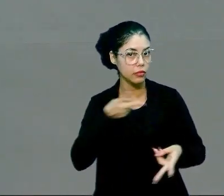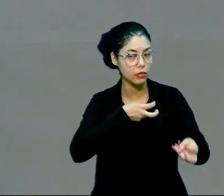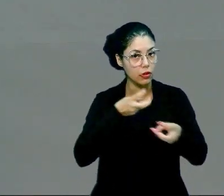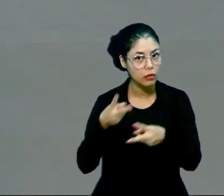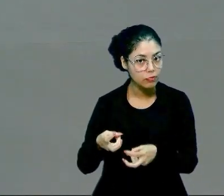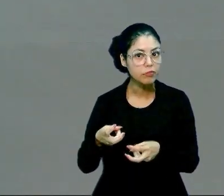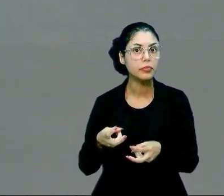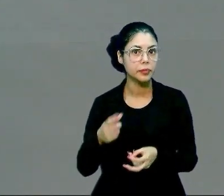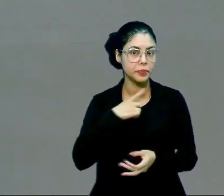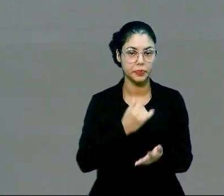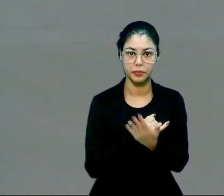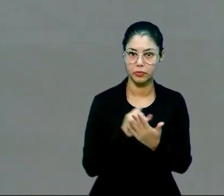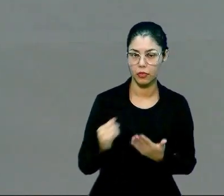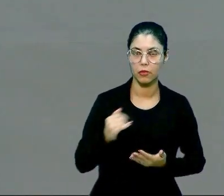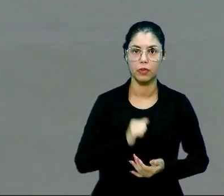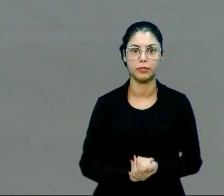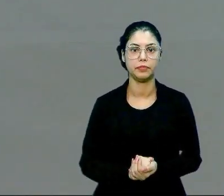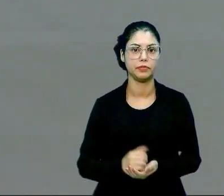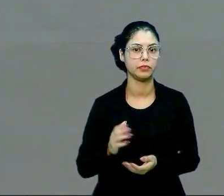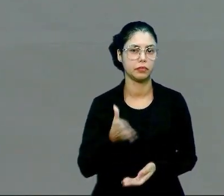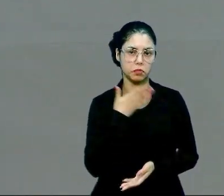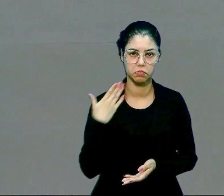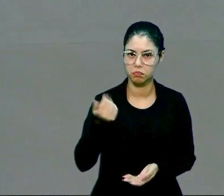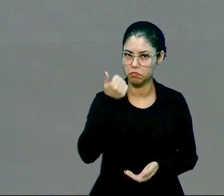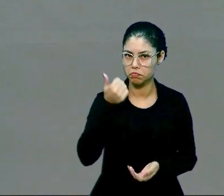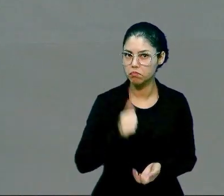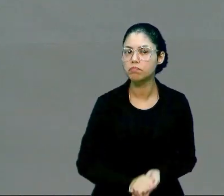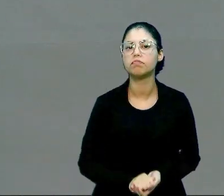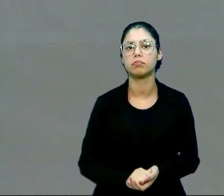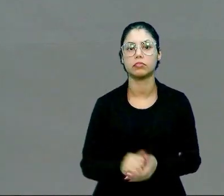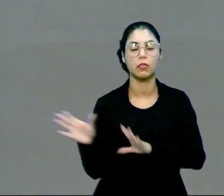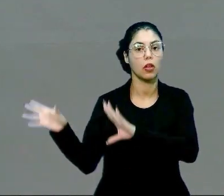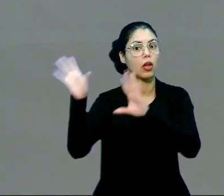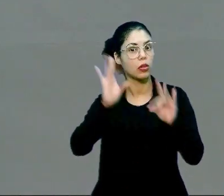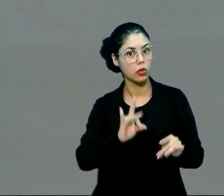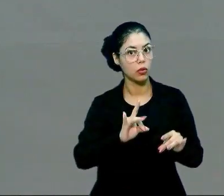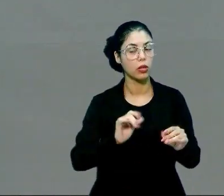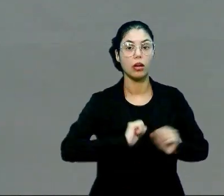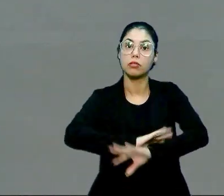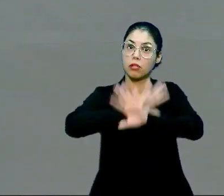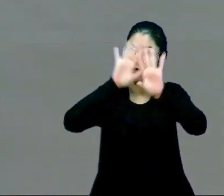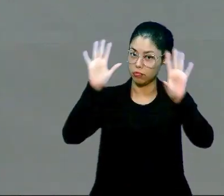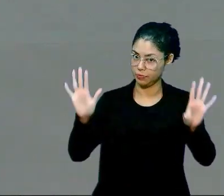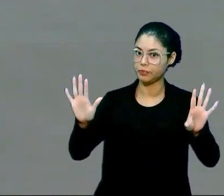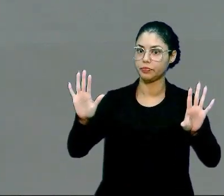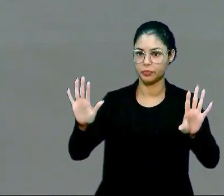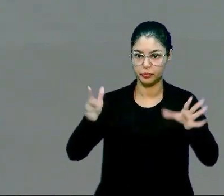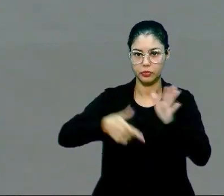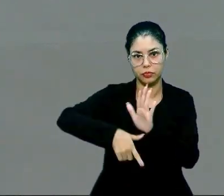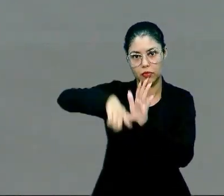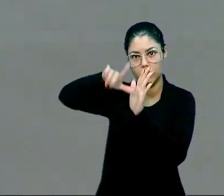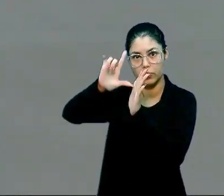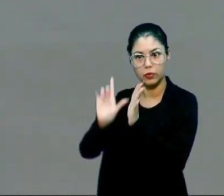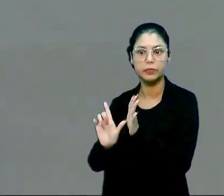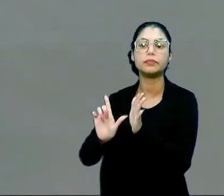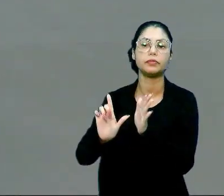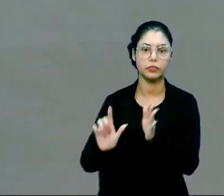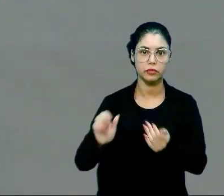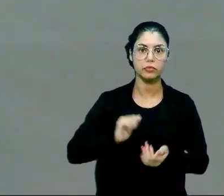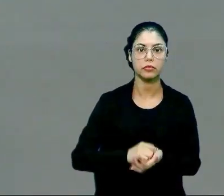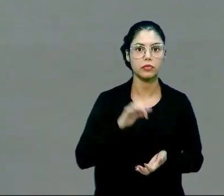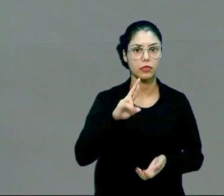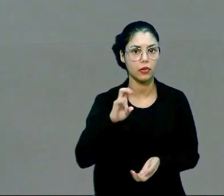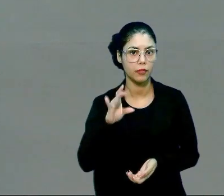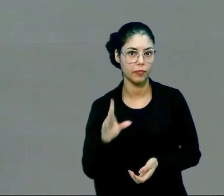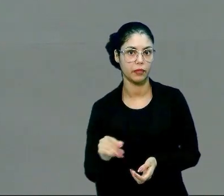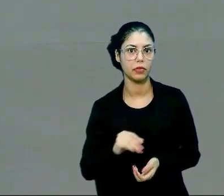essa introdução, ela foi riquíssima. Ele trouxe a tese de forma bem clara, ele antecipou a intervenção e aí